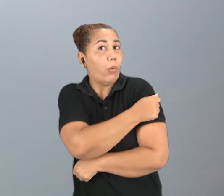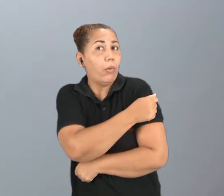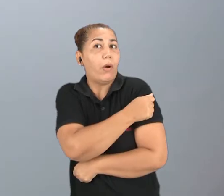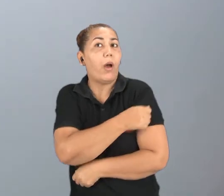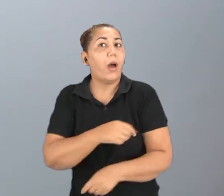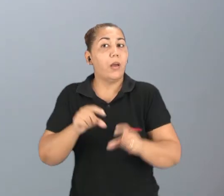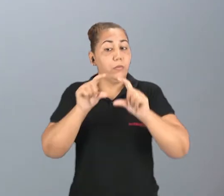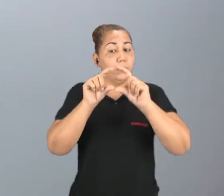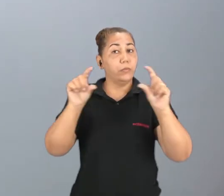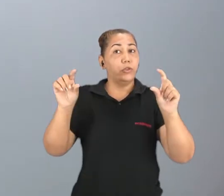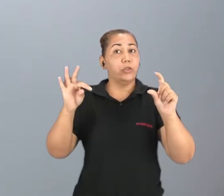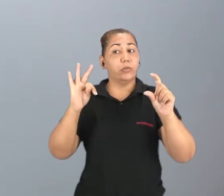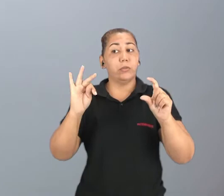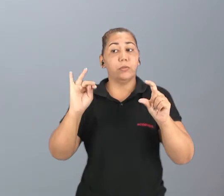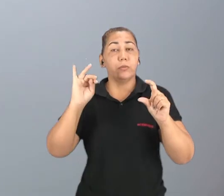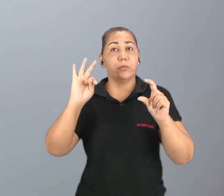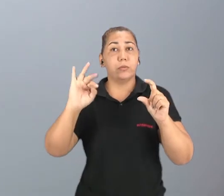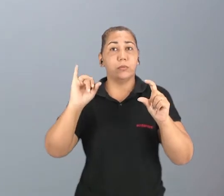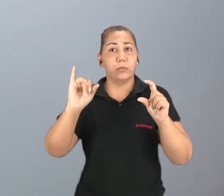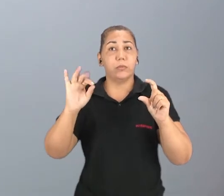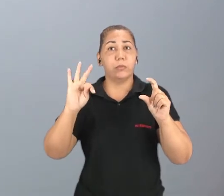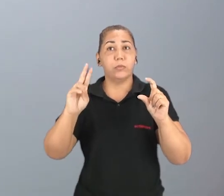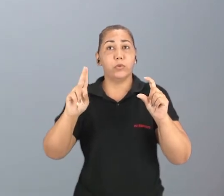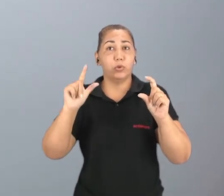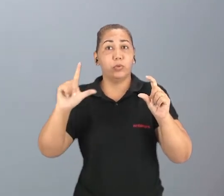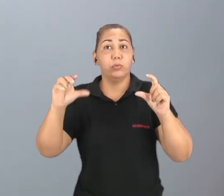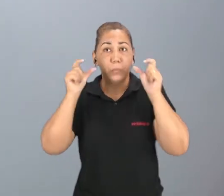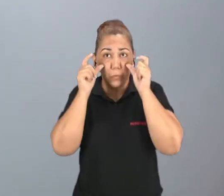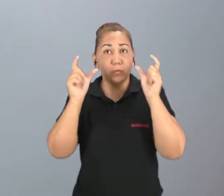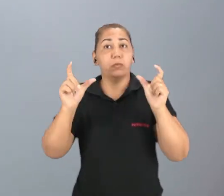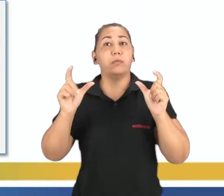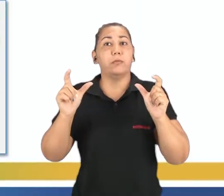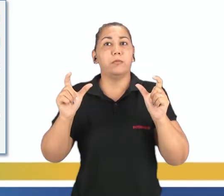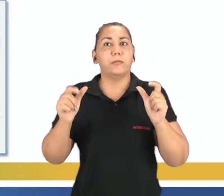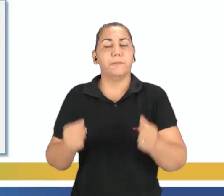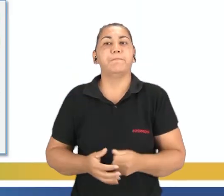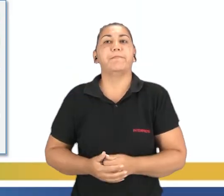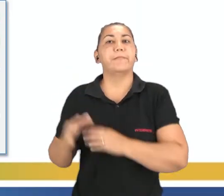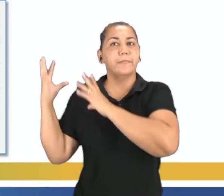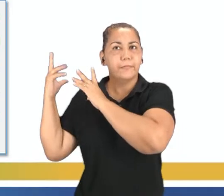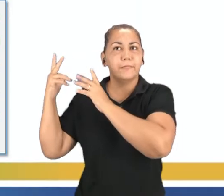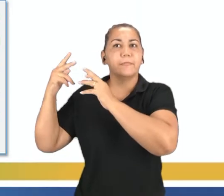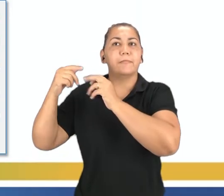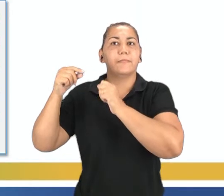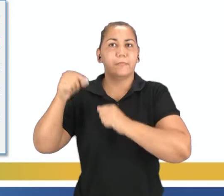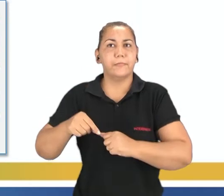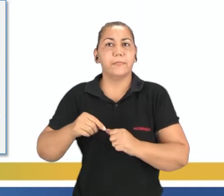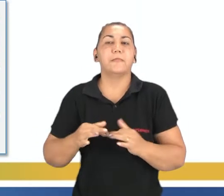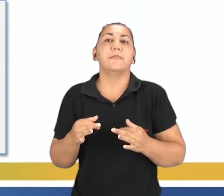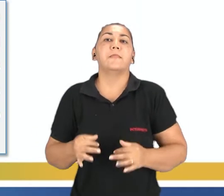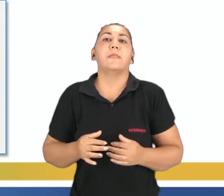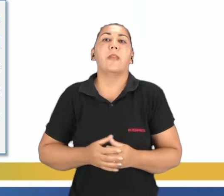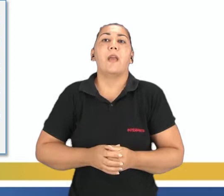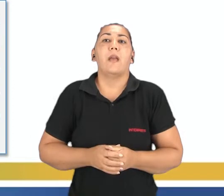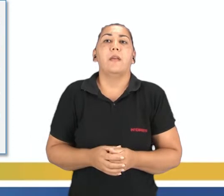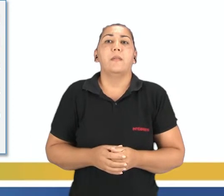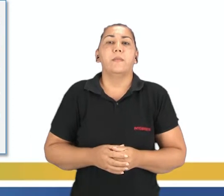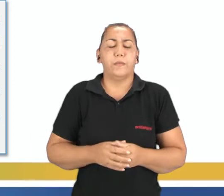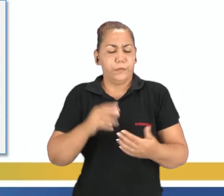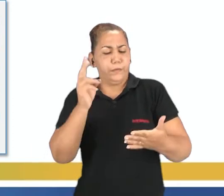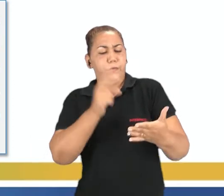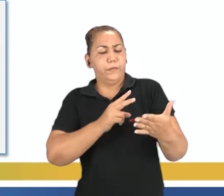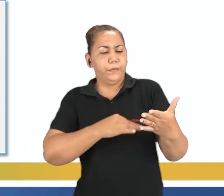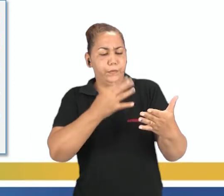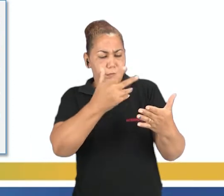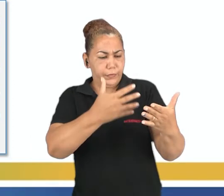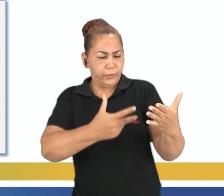ser chamativo. Vejamos então aqui a nossa revisão. Por fim, deve ser feita a revisão de todo o conteúdo.